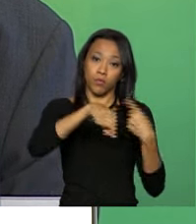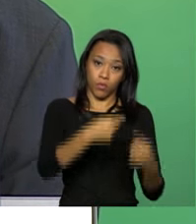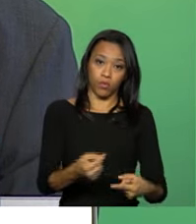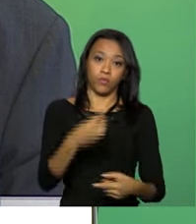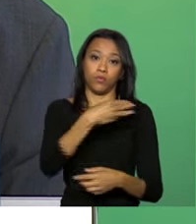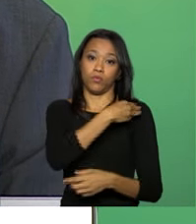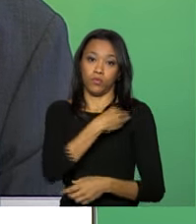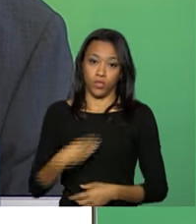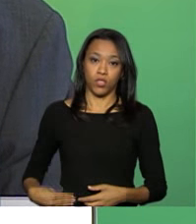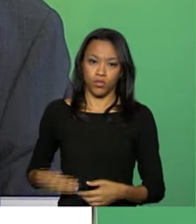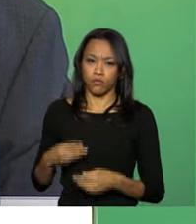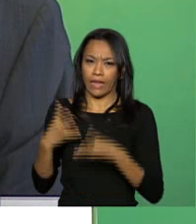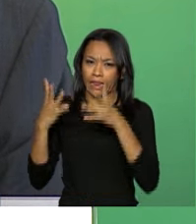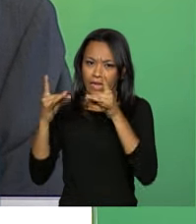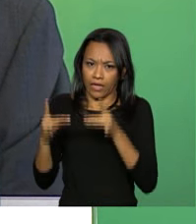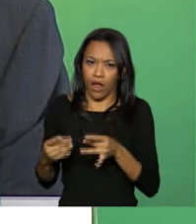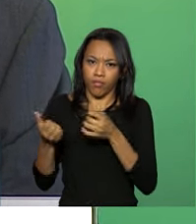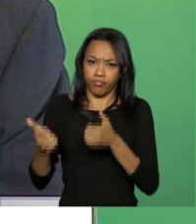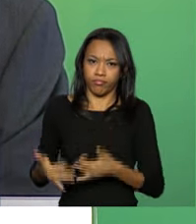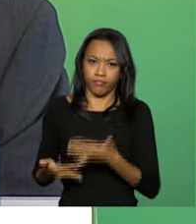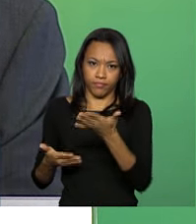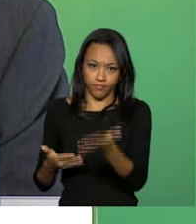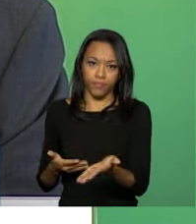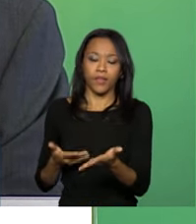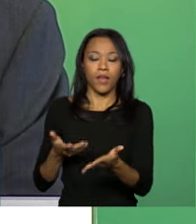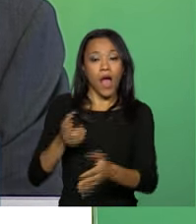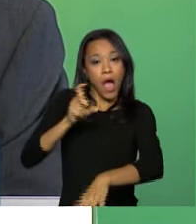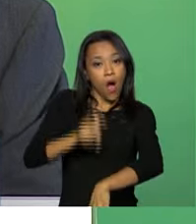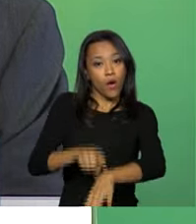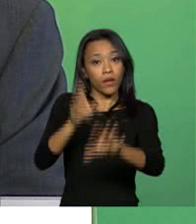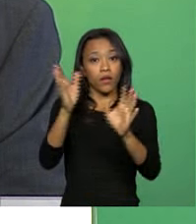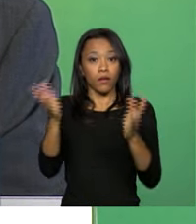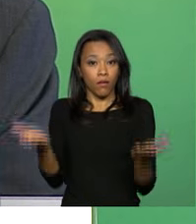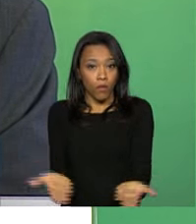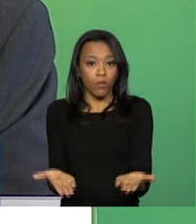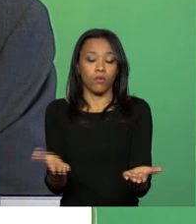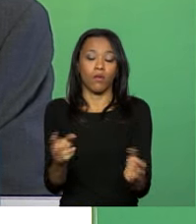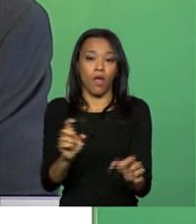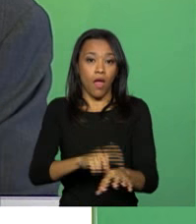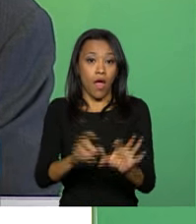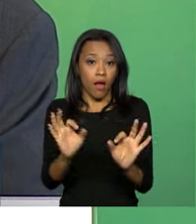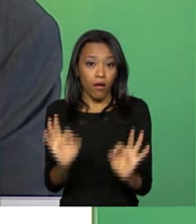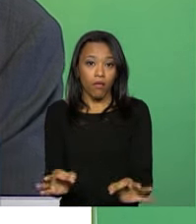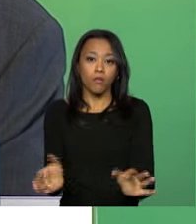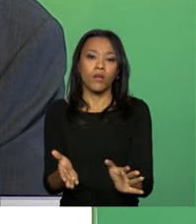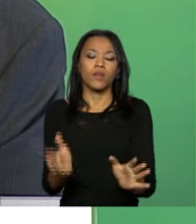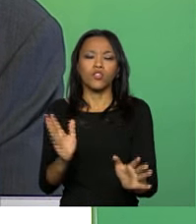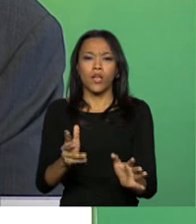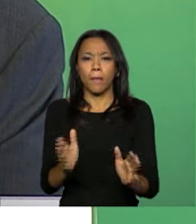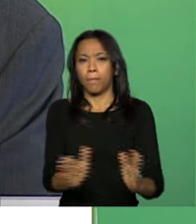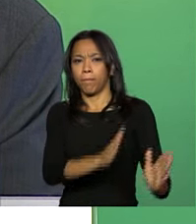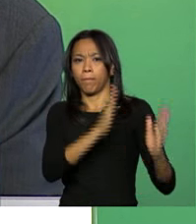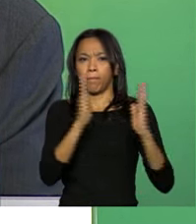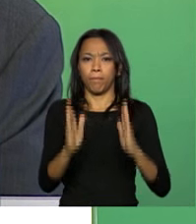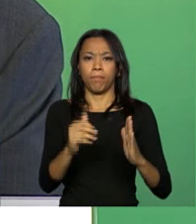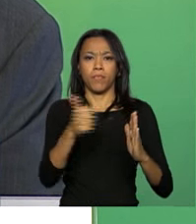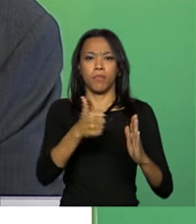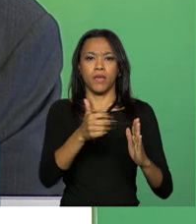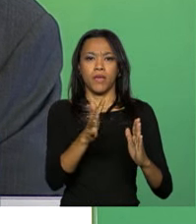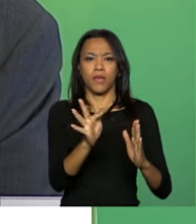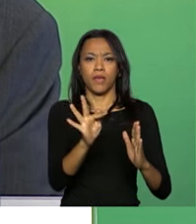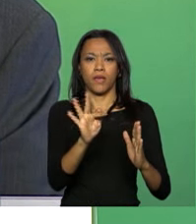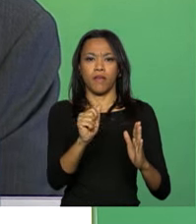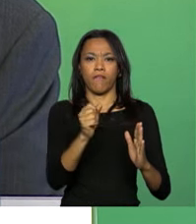profundidade a hora o momento era esse quando se encerra essa primeira fase do ajuste econômico para que se